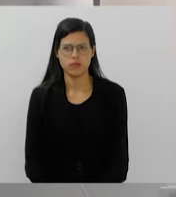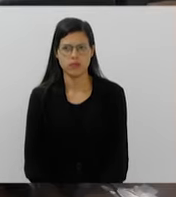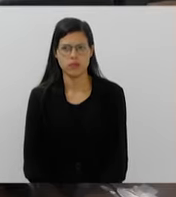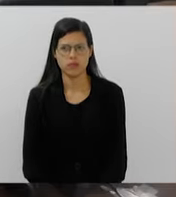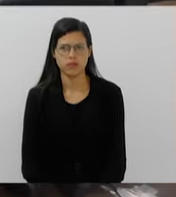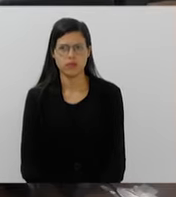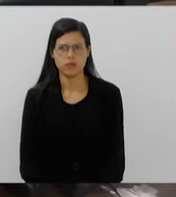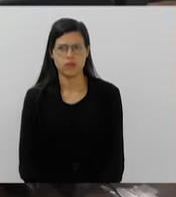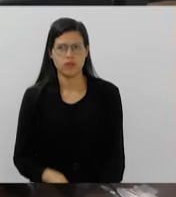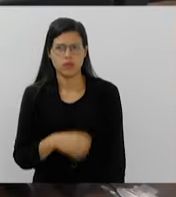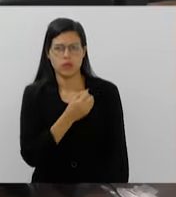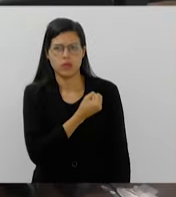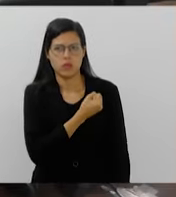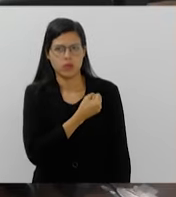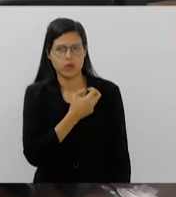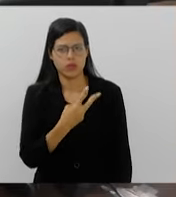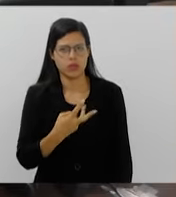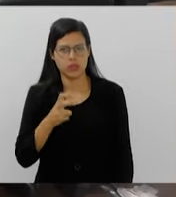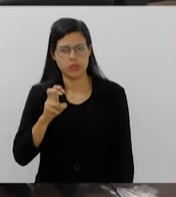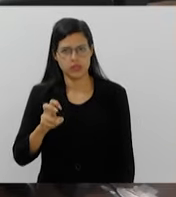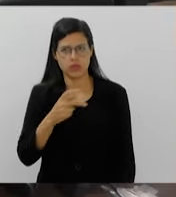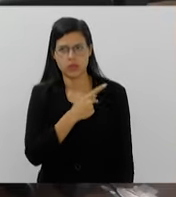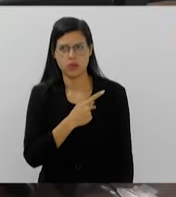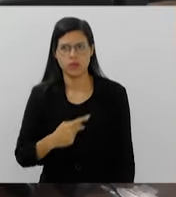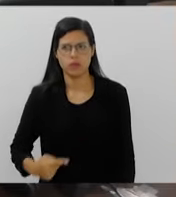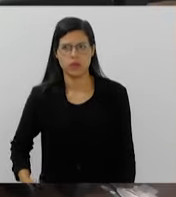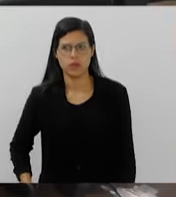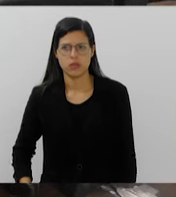Vê aí o 35, senhor presidente.